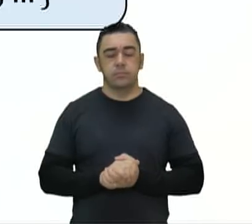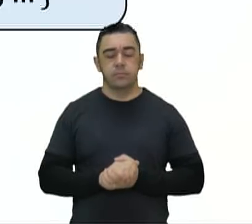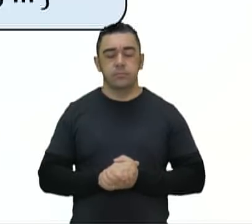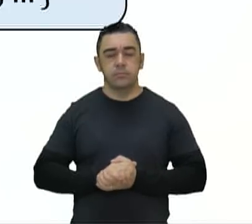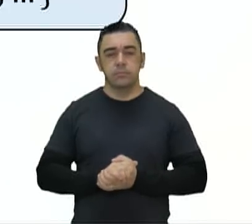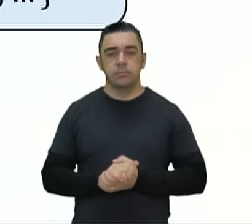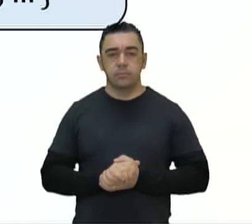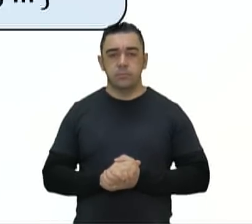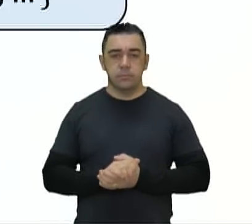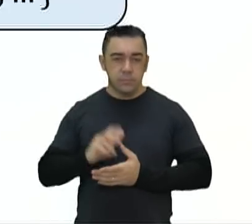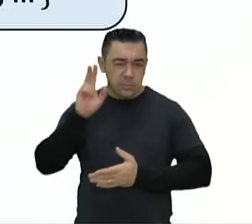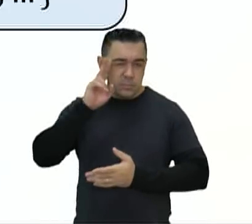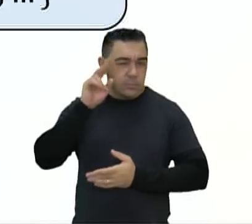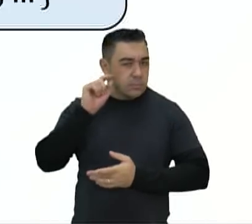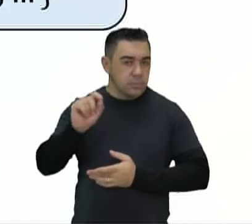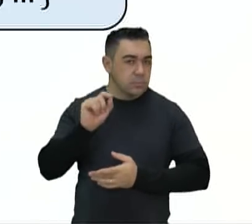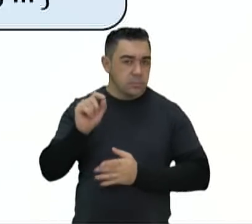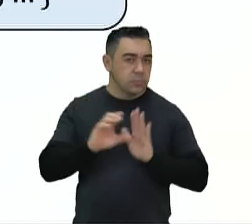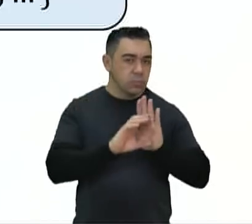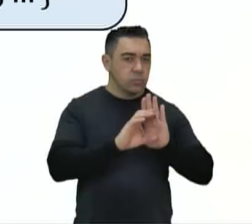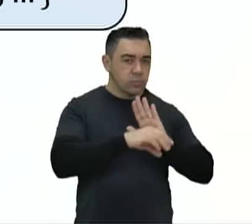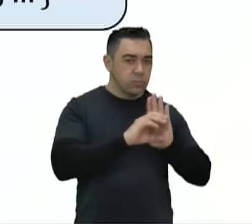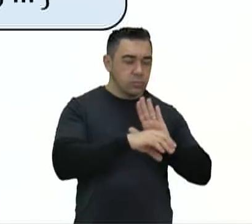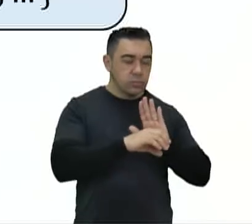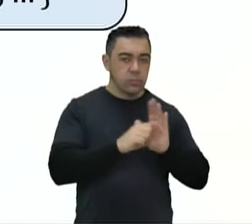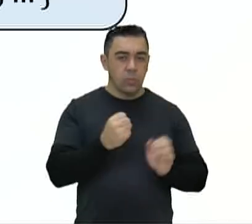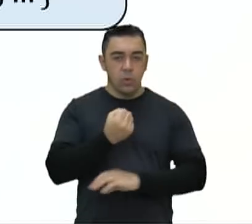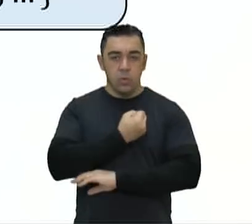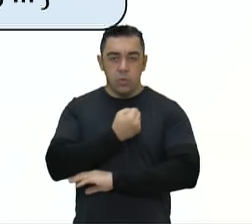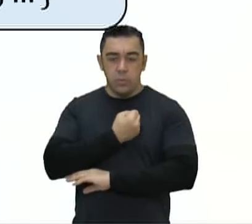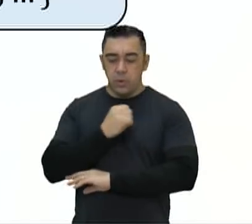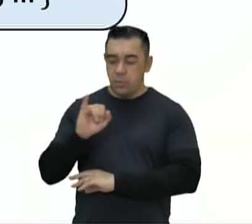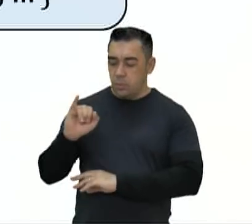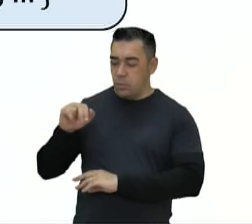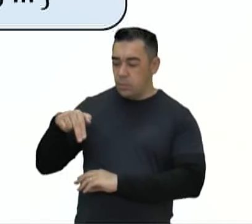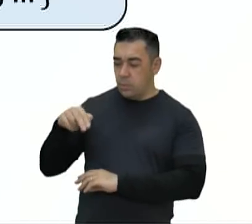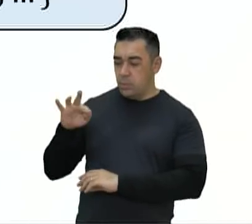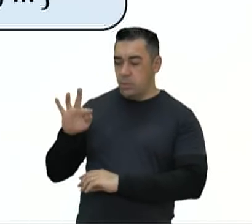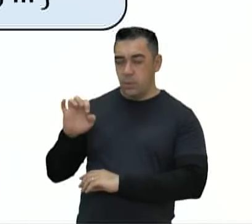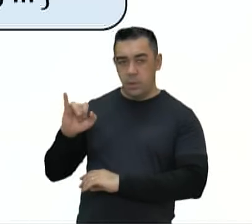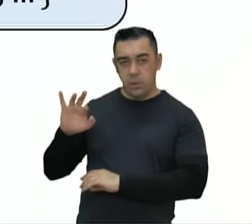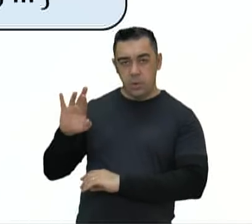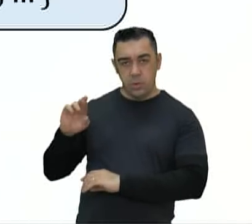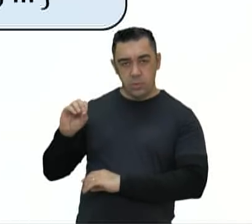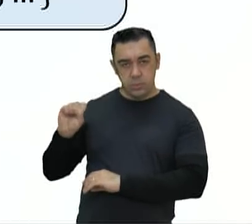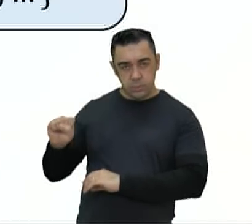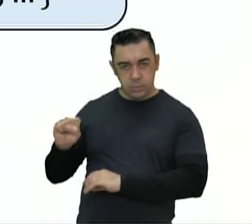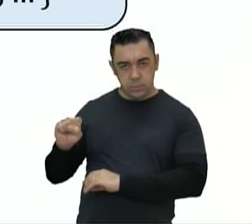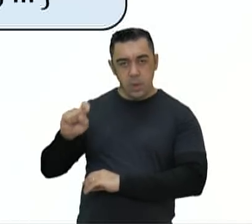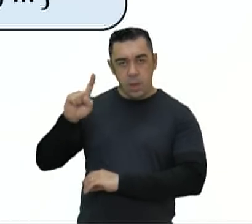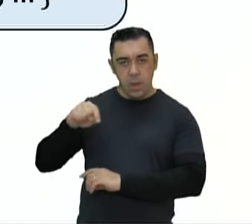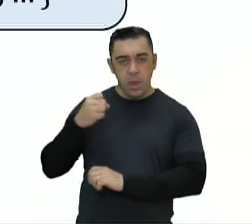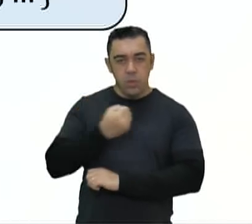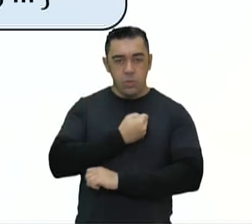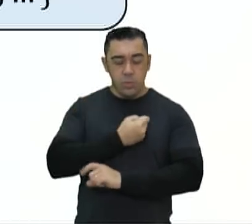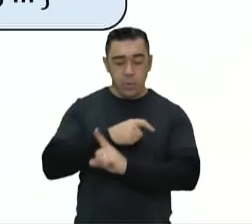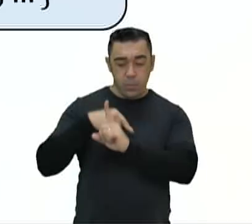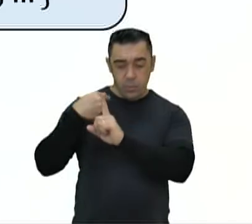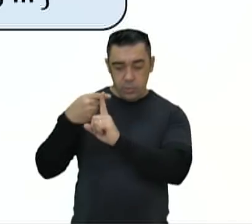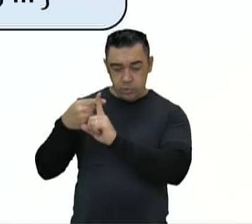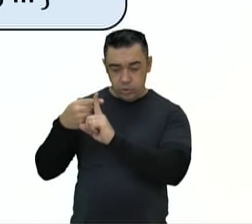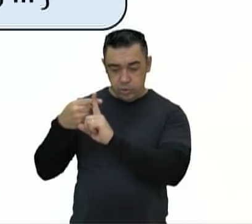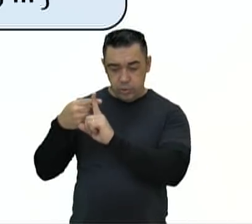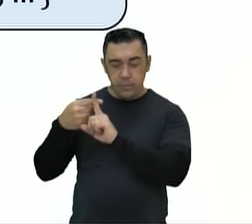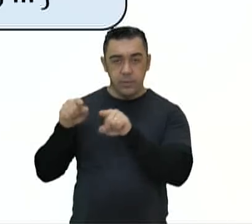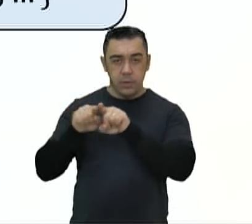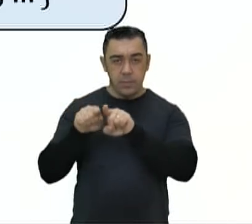Relembrando então o conceito dos números inteiros, os números inteiros são os números positivos e os